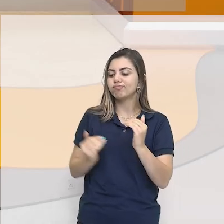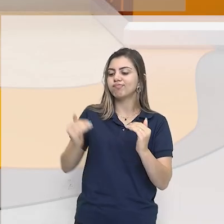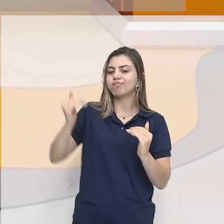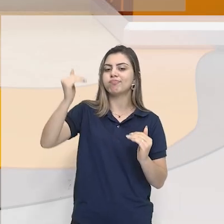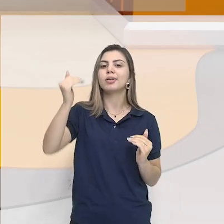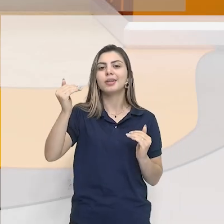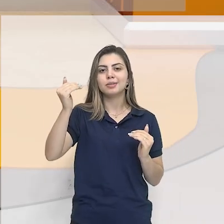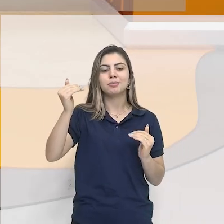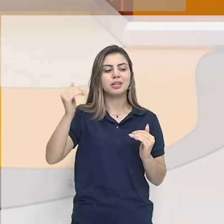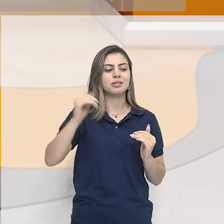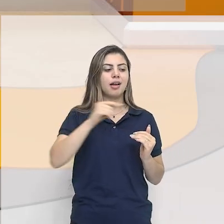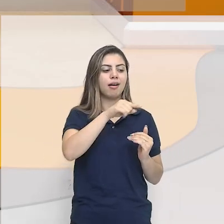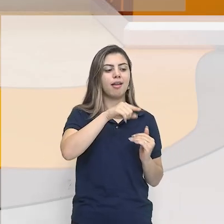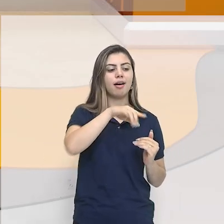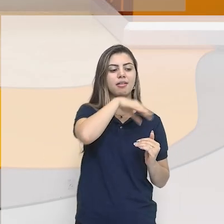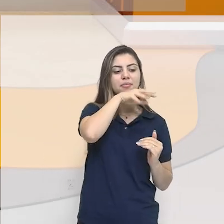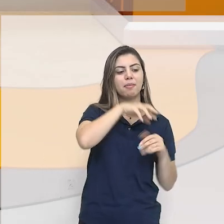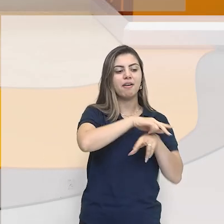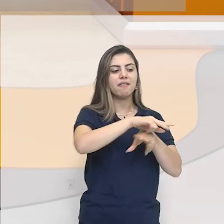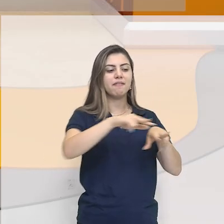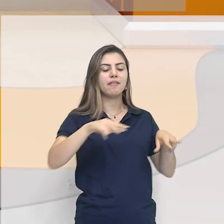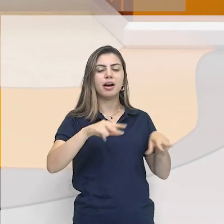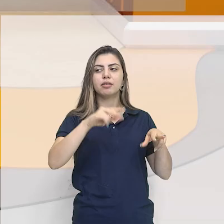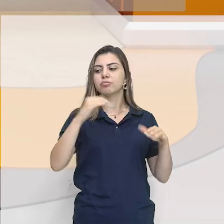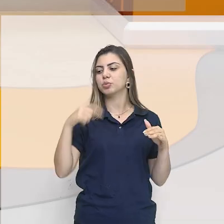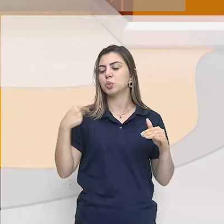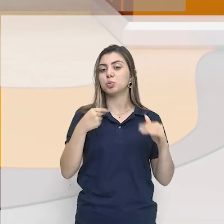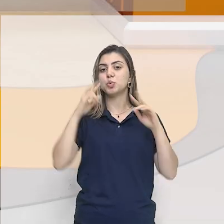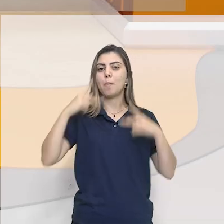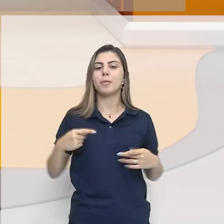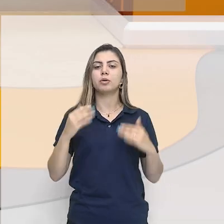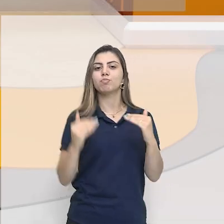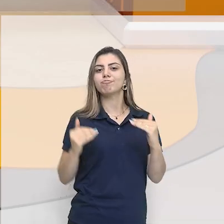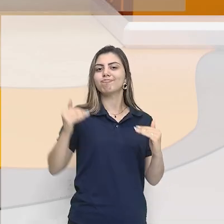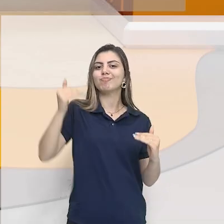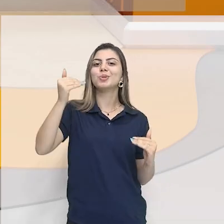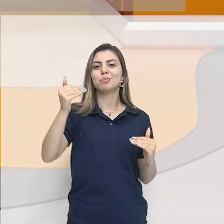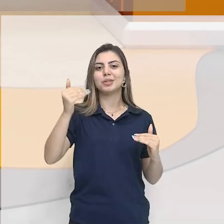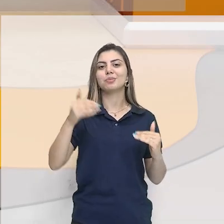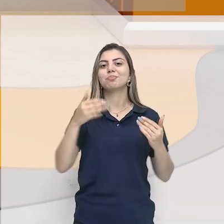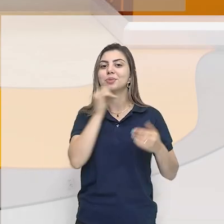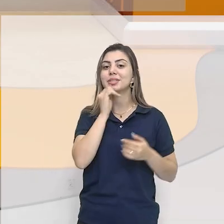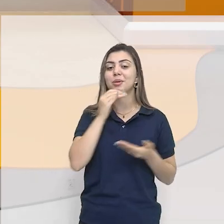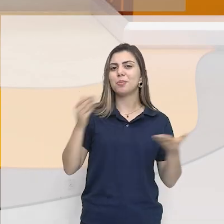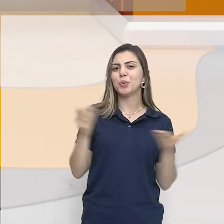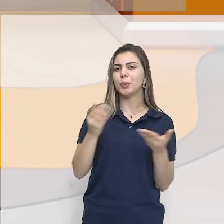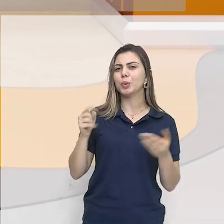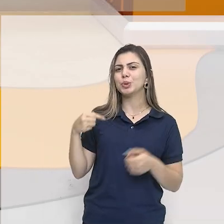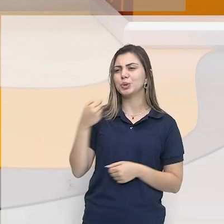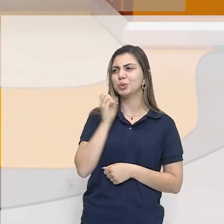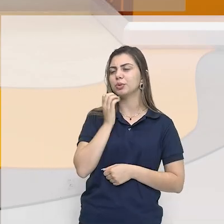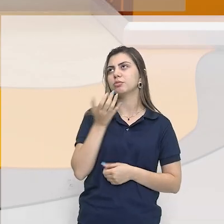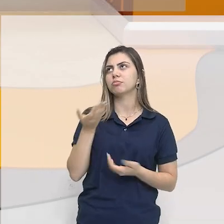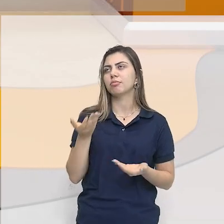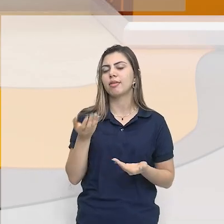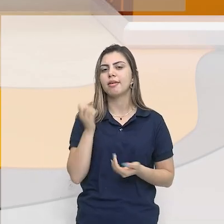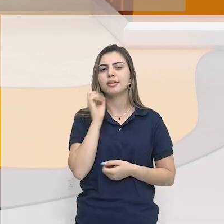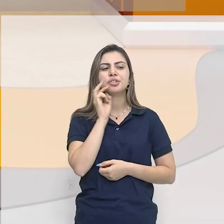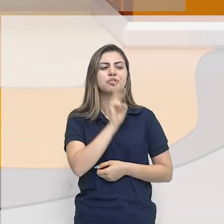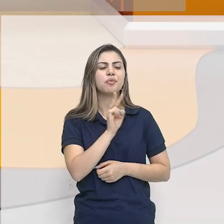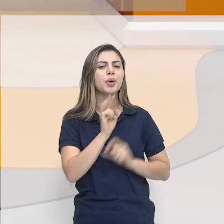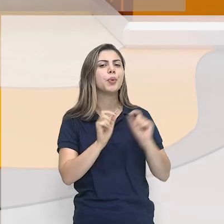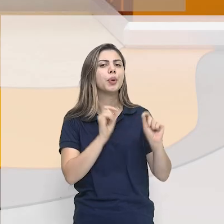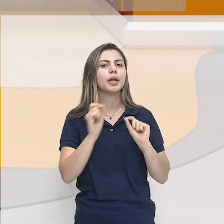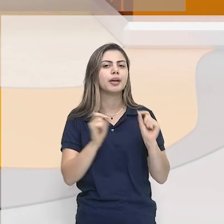As outras espécies, elas vão, então, ser extintas. É por isso que, por exemplo, hoje, a gente não encontra, então, não é